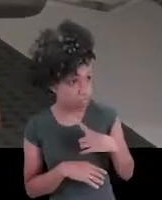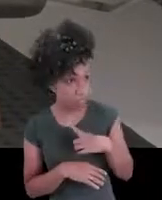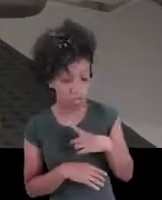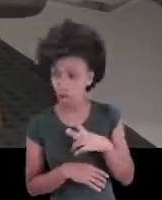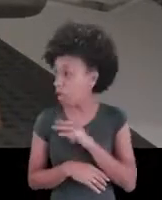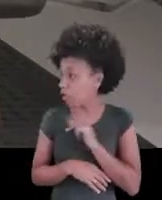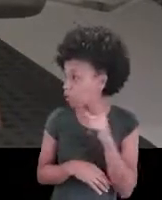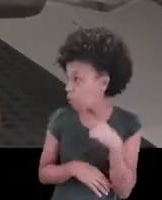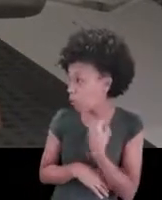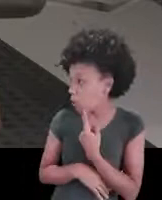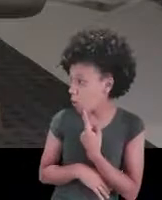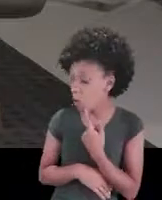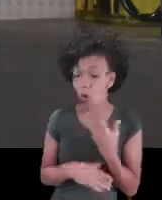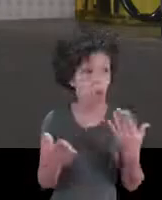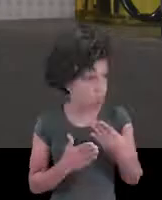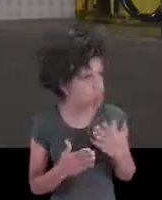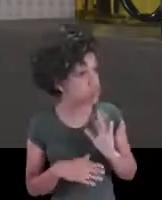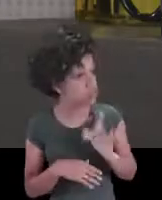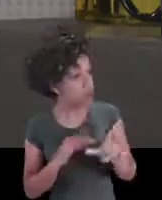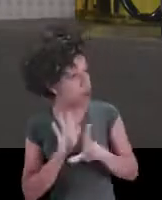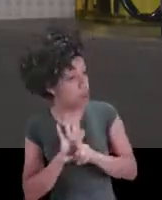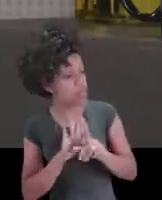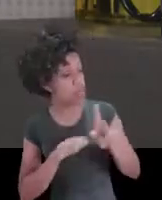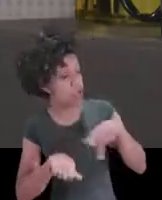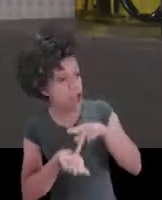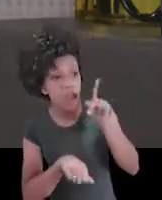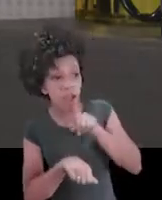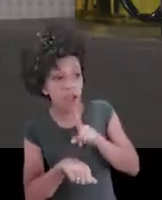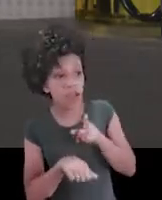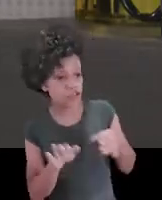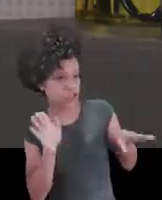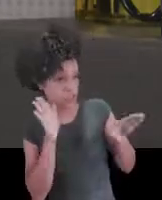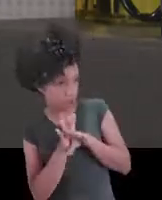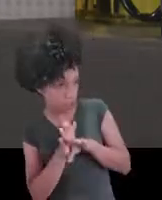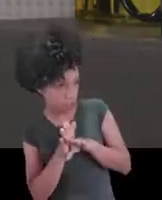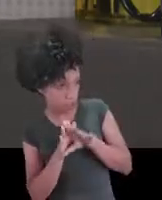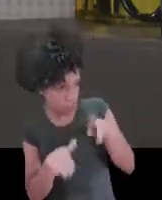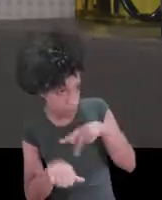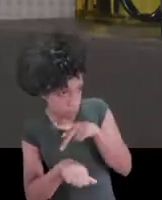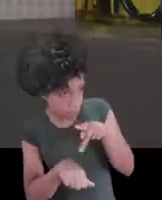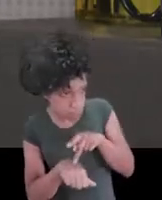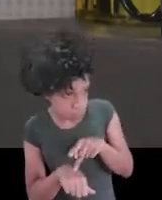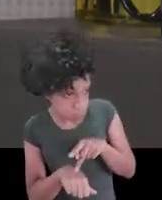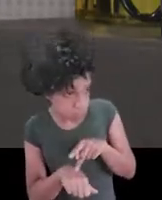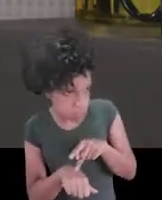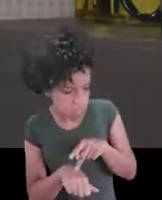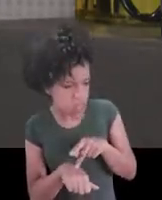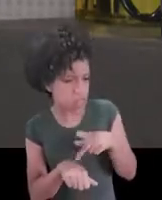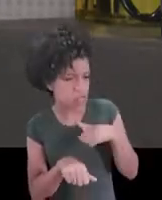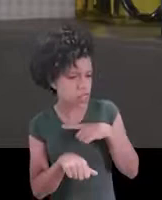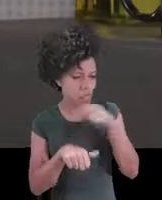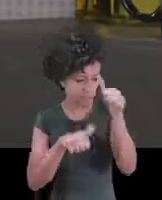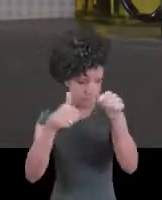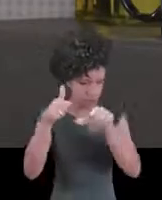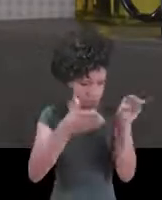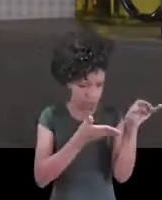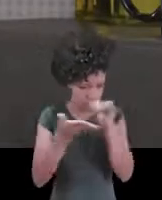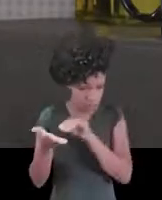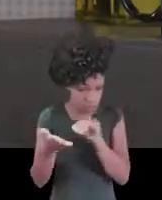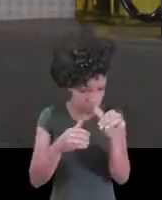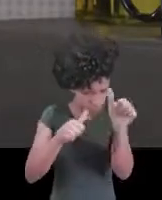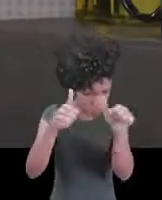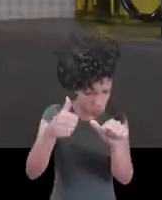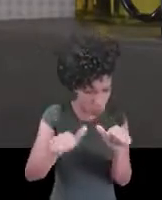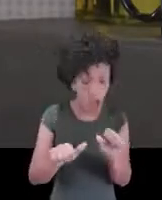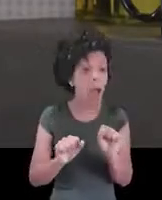olha que longe já está na lei americana que quem for entrar e se o agente de imigração decidi falar